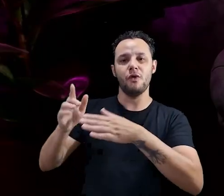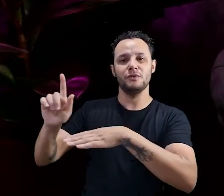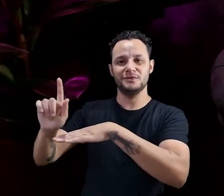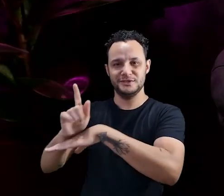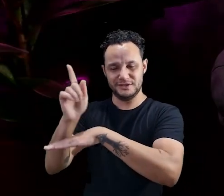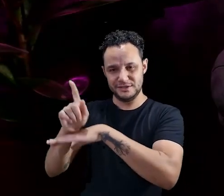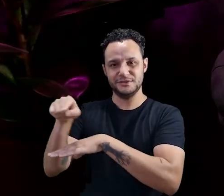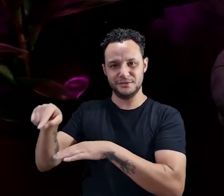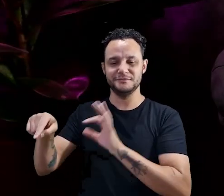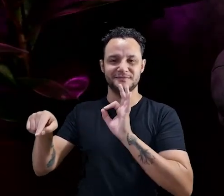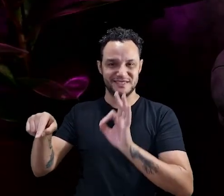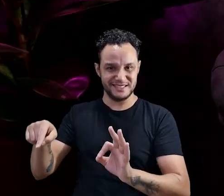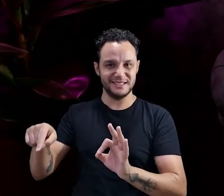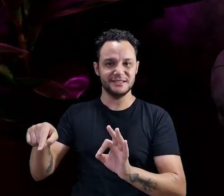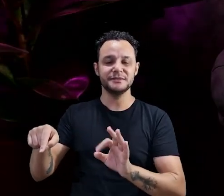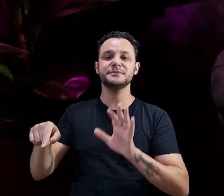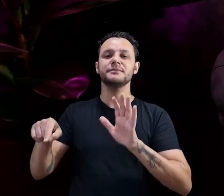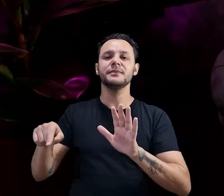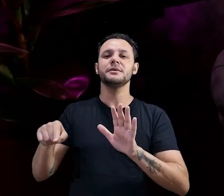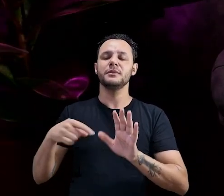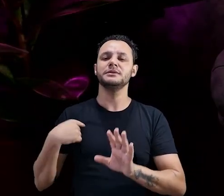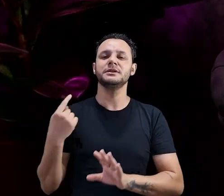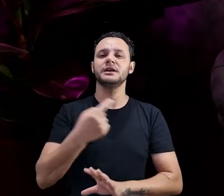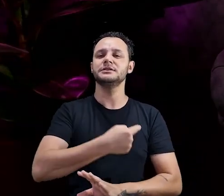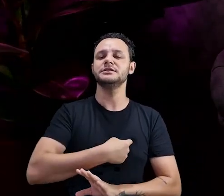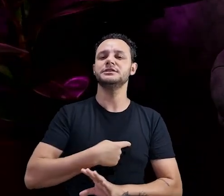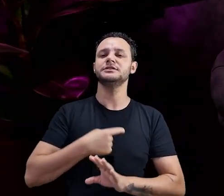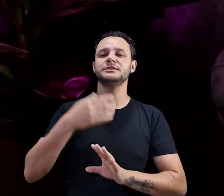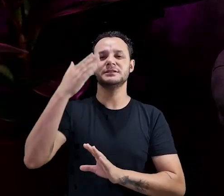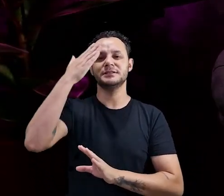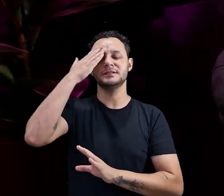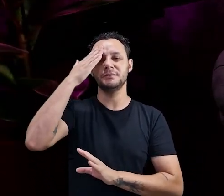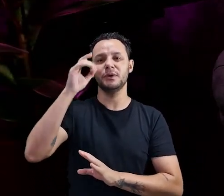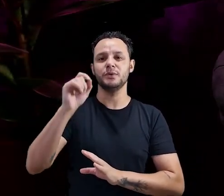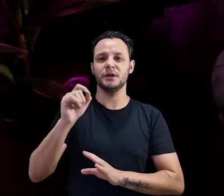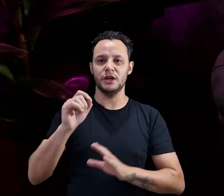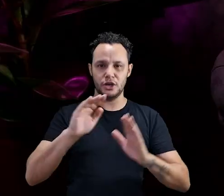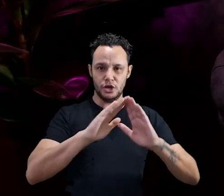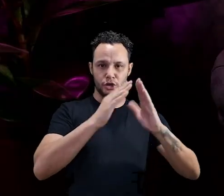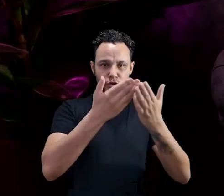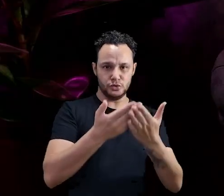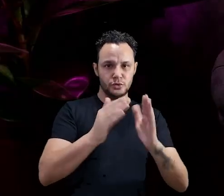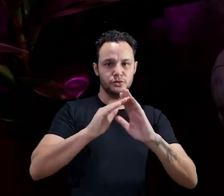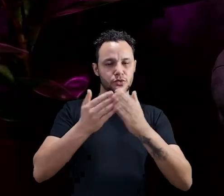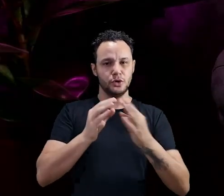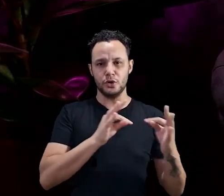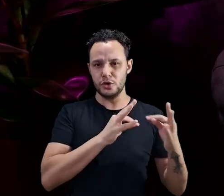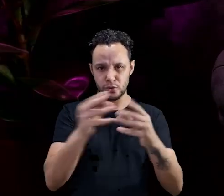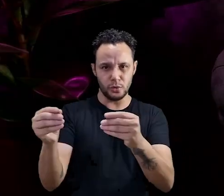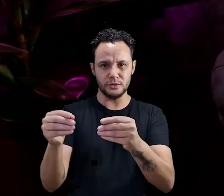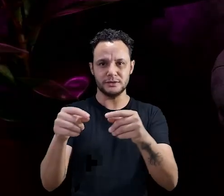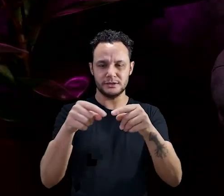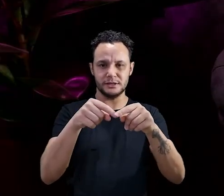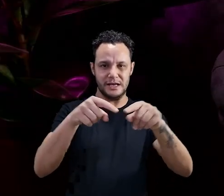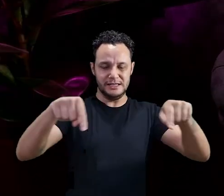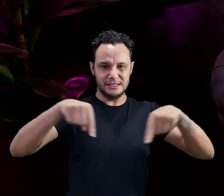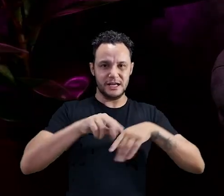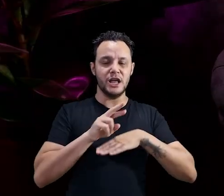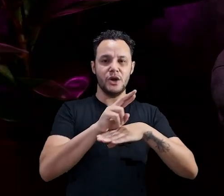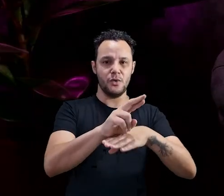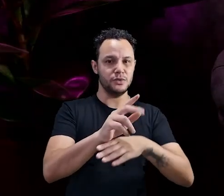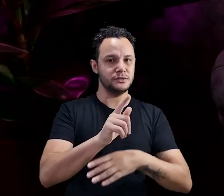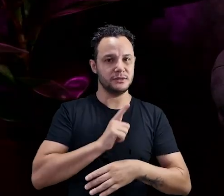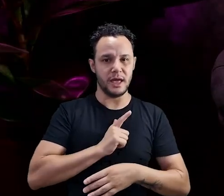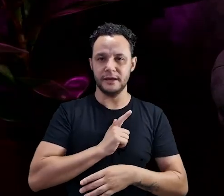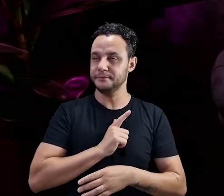na perspectiva do gestor, mas é muito importante que a gente sabe que nem toda escola tem a sala de recurso, a famosa